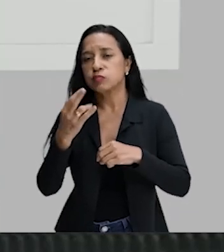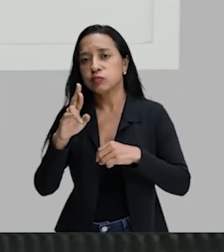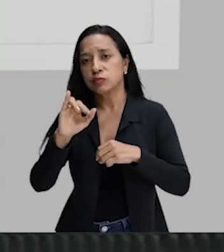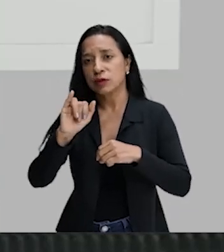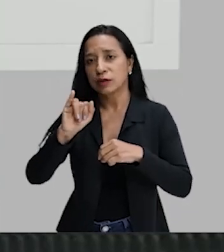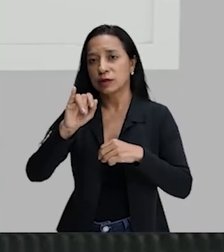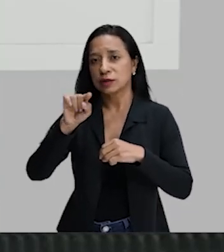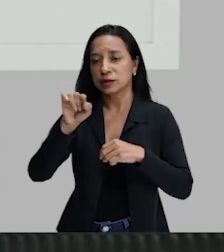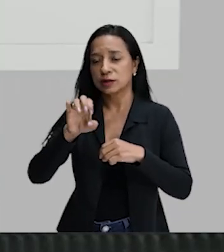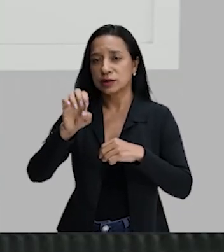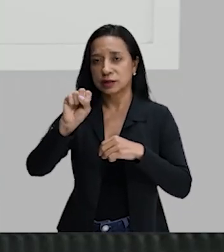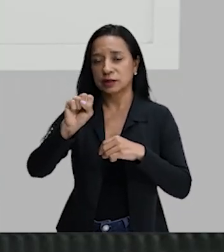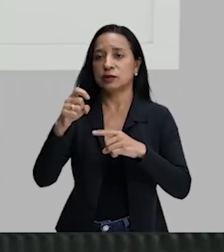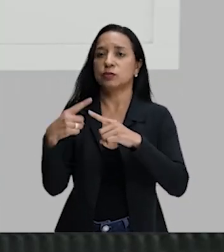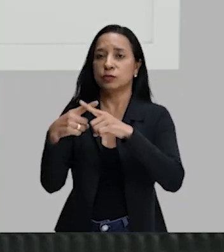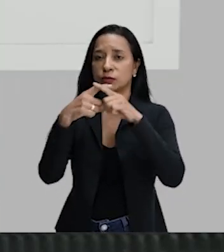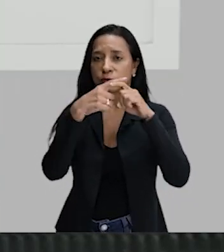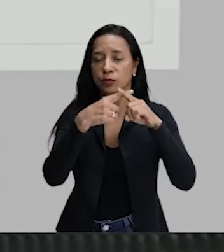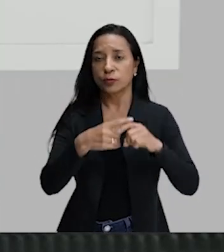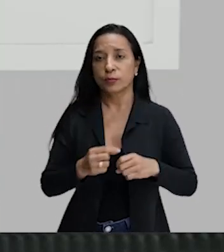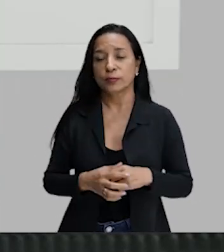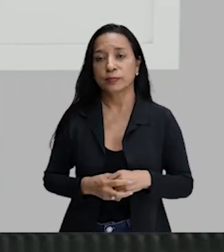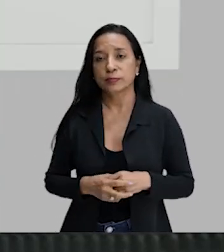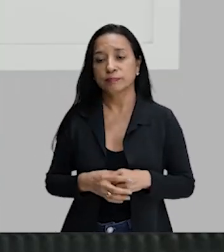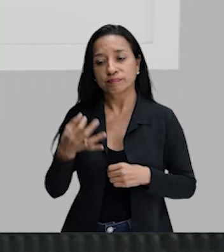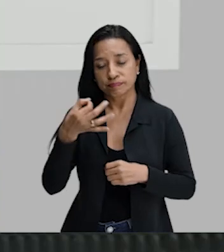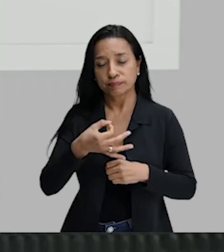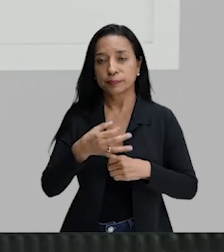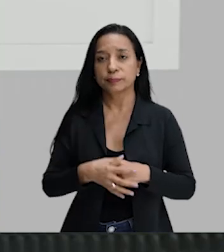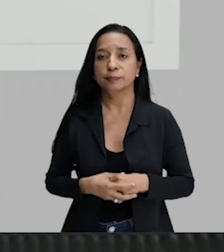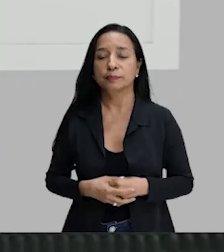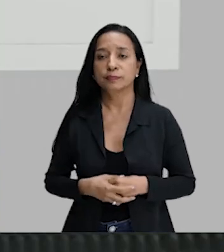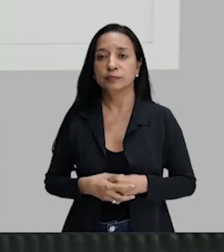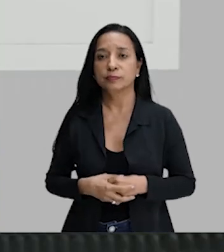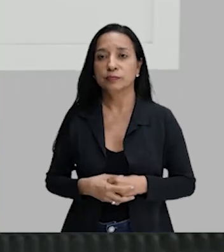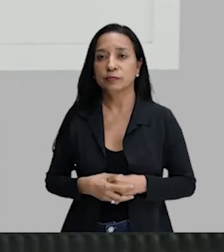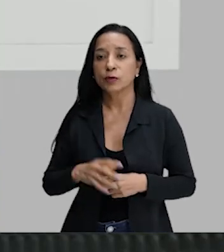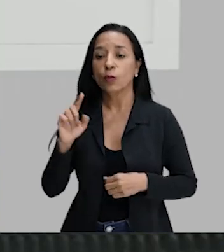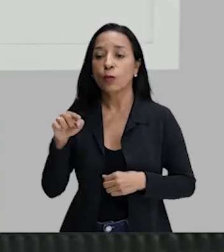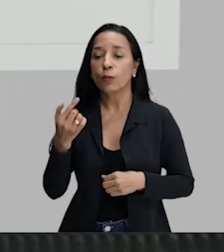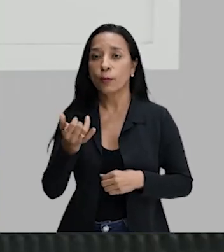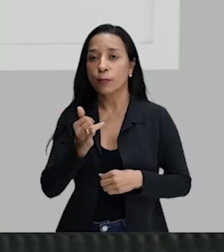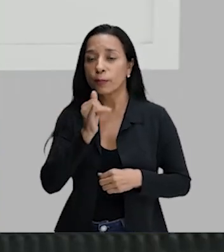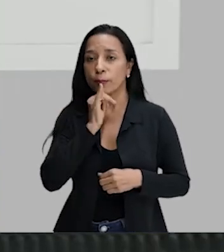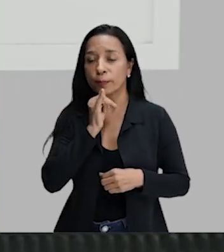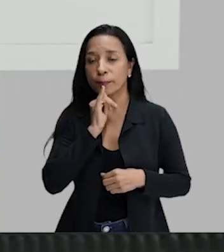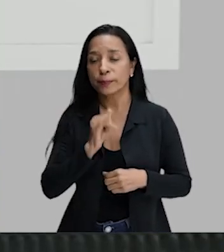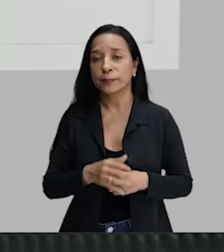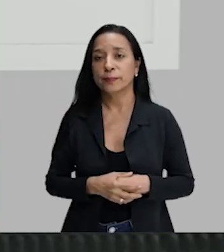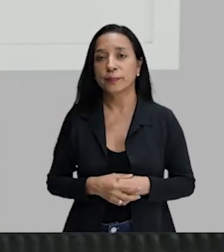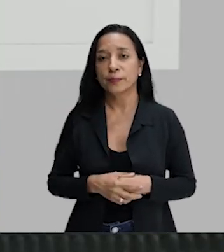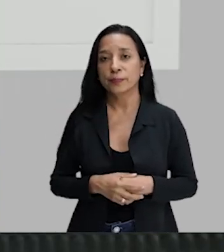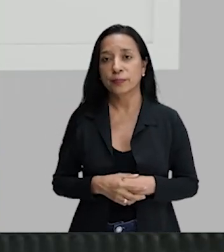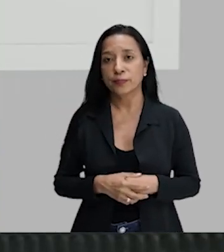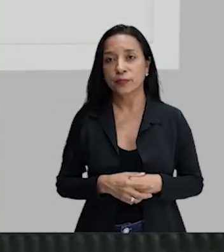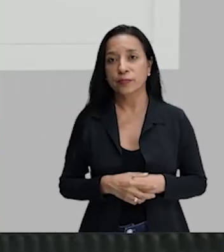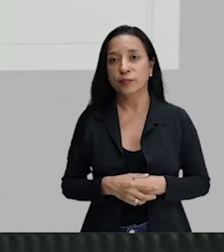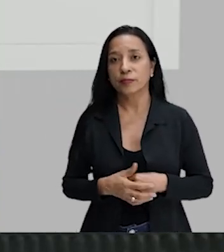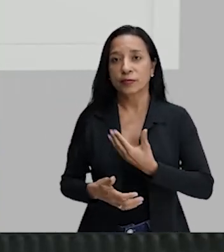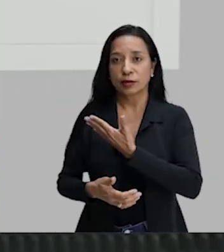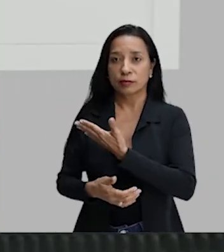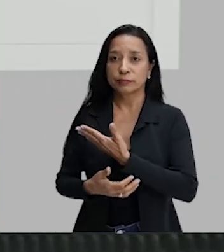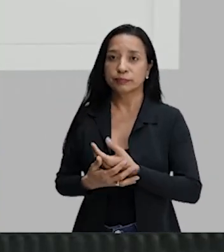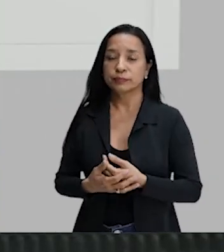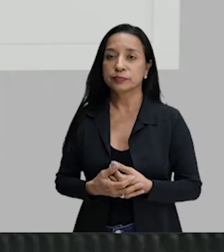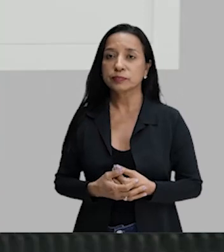Certo? Usando as raízes do polinômio. Certinho? Vamos para o próximo exemplo aqui. Nesse caso aqui,